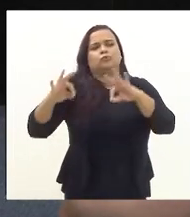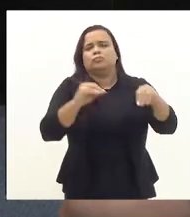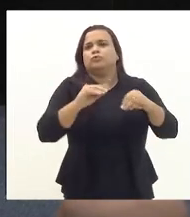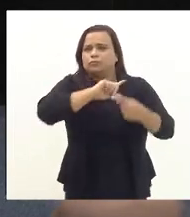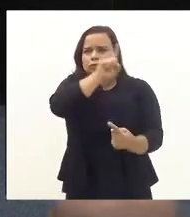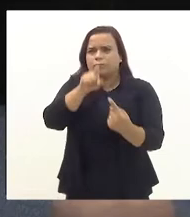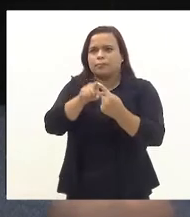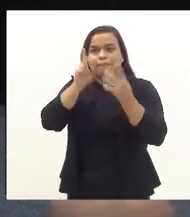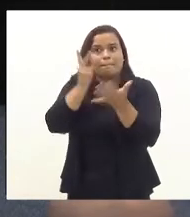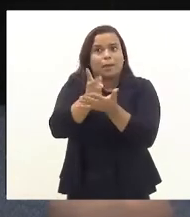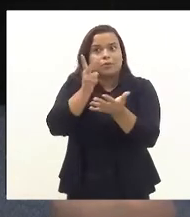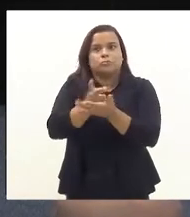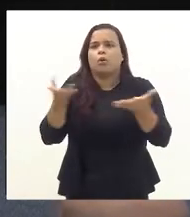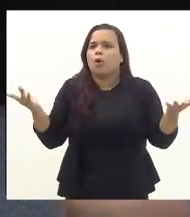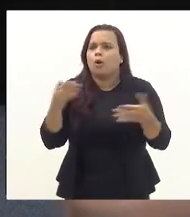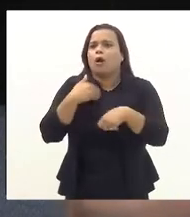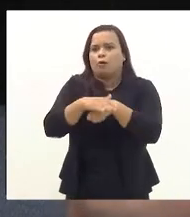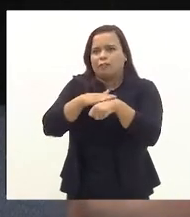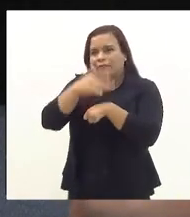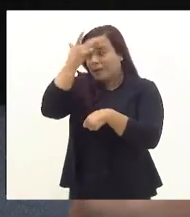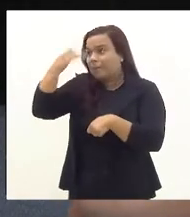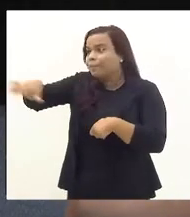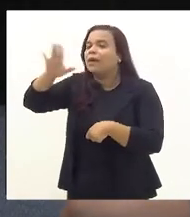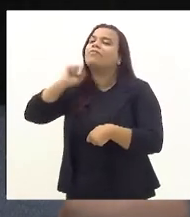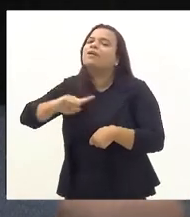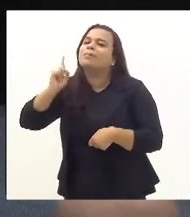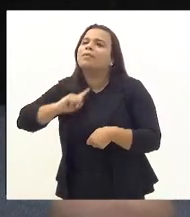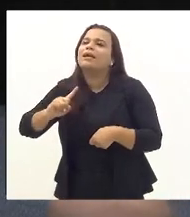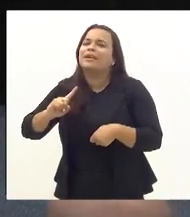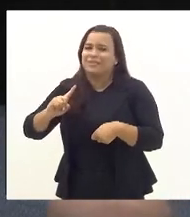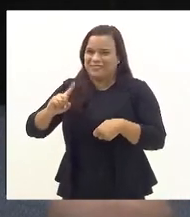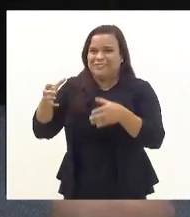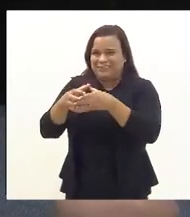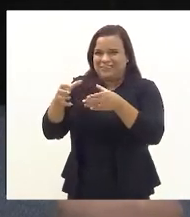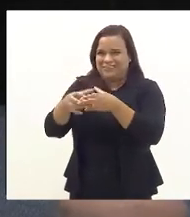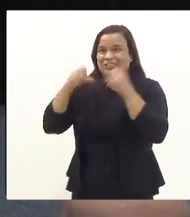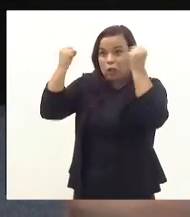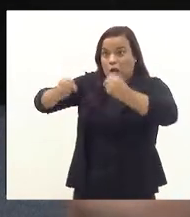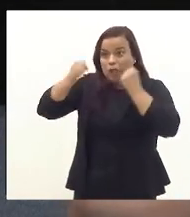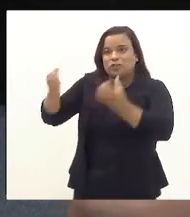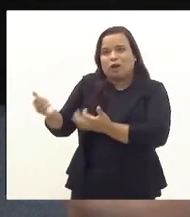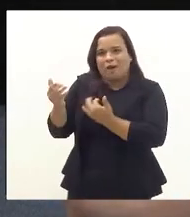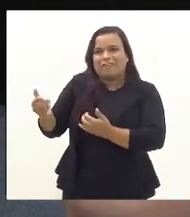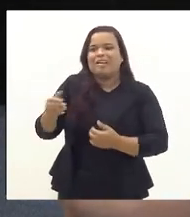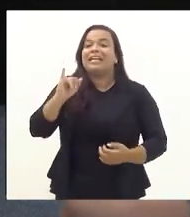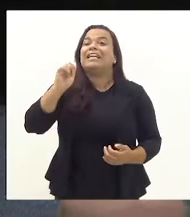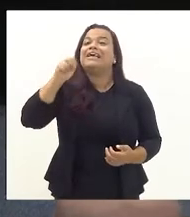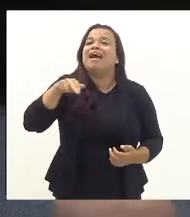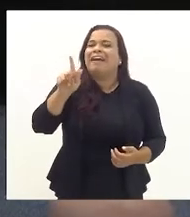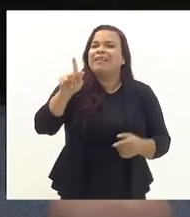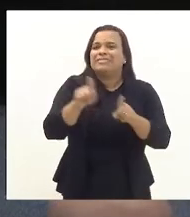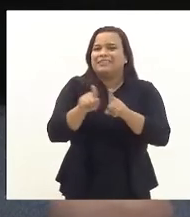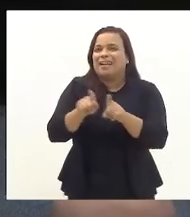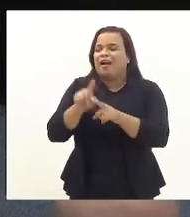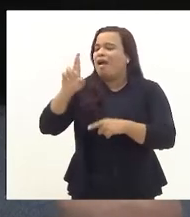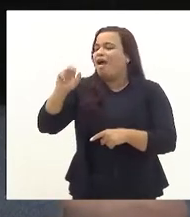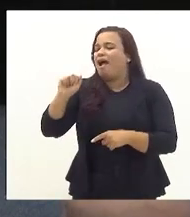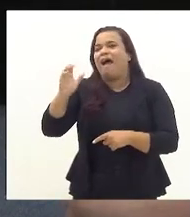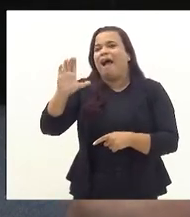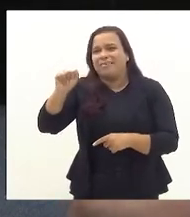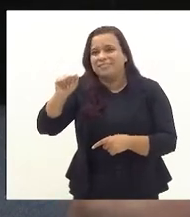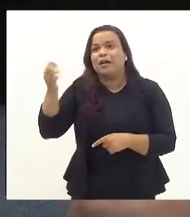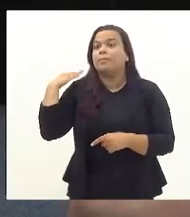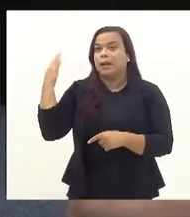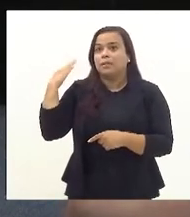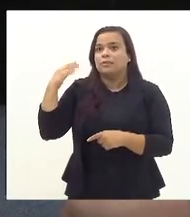caminho. Converso hoje em dia muito com o pessoal do Flamengo, com a torcida jovem, com a Raça, com a Young, né, torcidas que já foram um dia